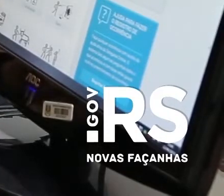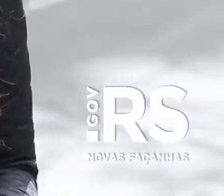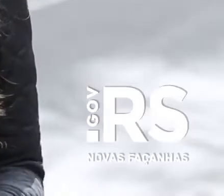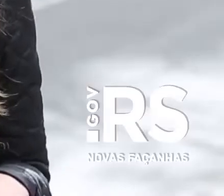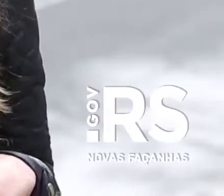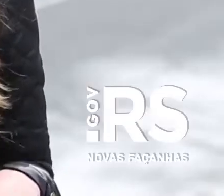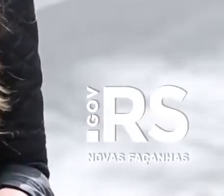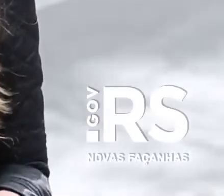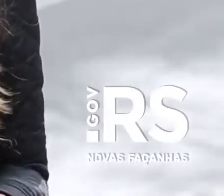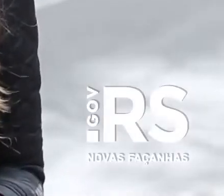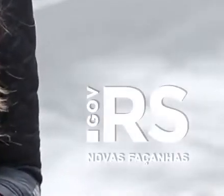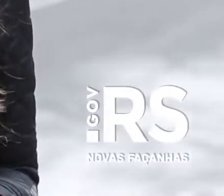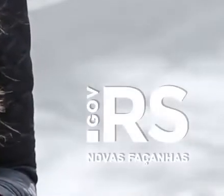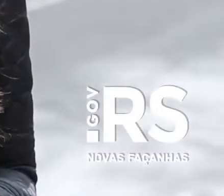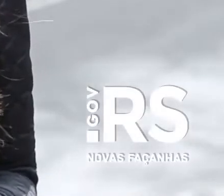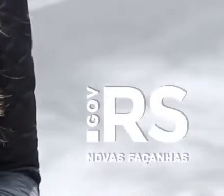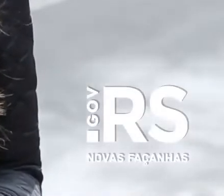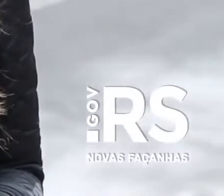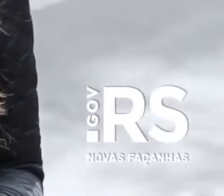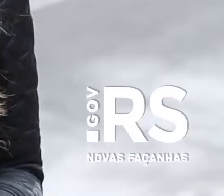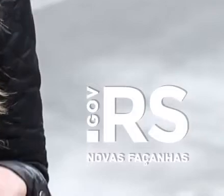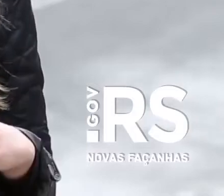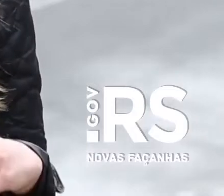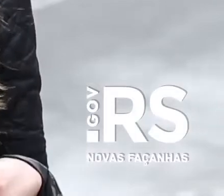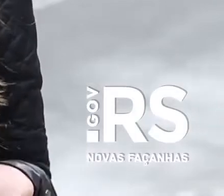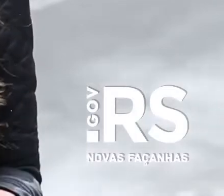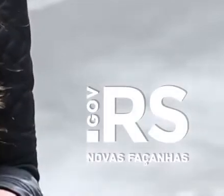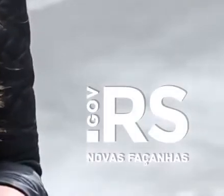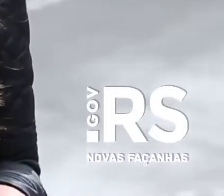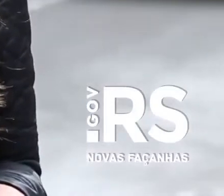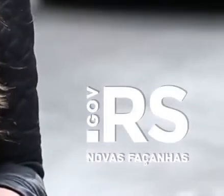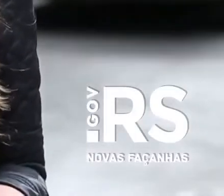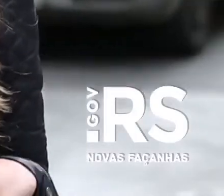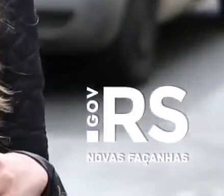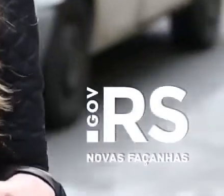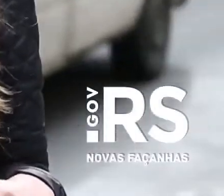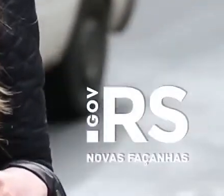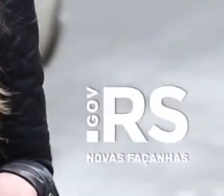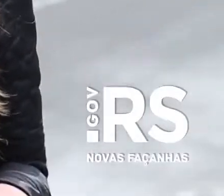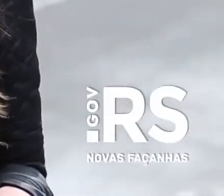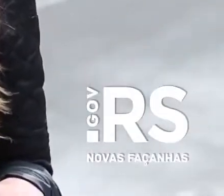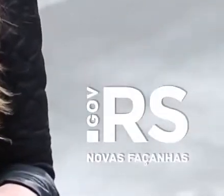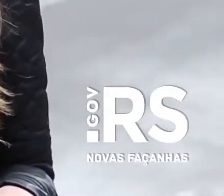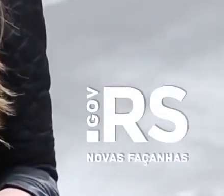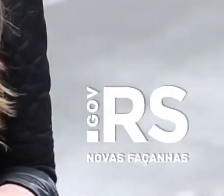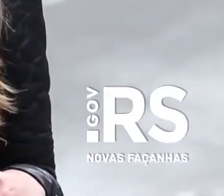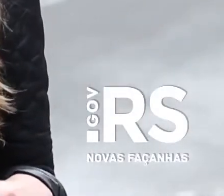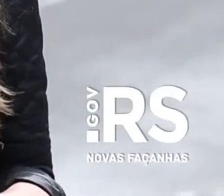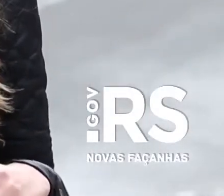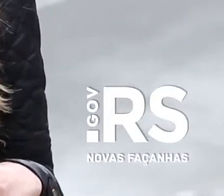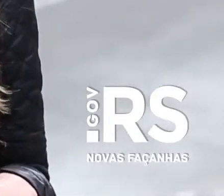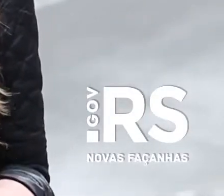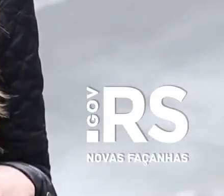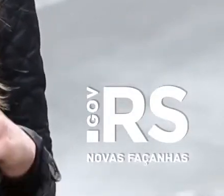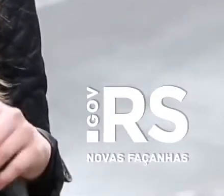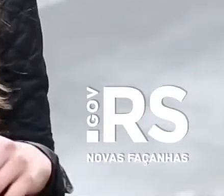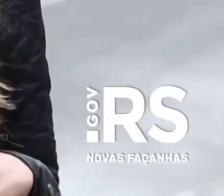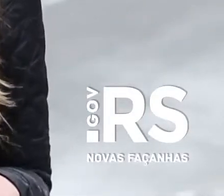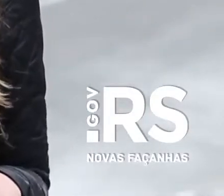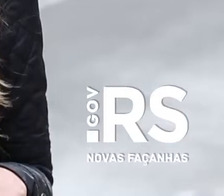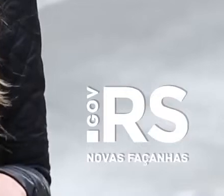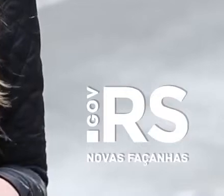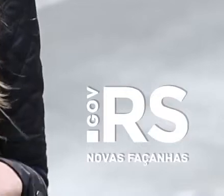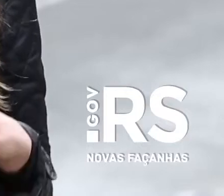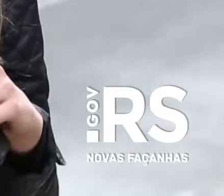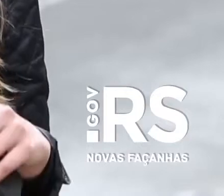site. Um levantamento da Polícia Civil mostrou que 46% das ocorrências registradas no Rio Grande do Sul